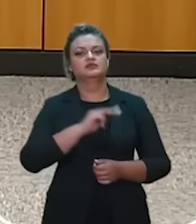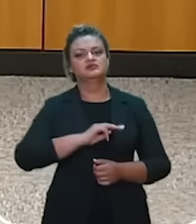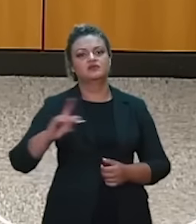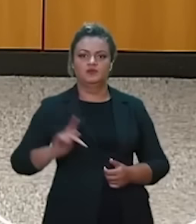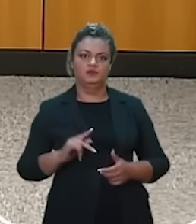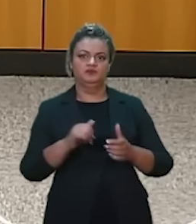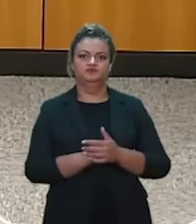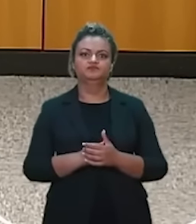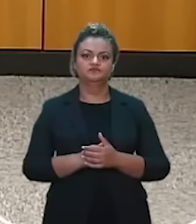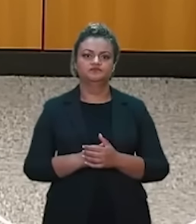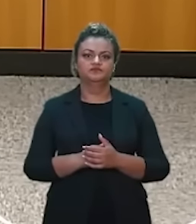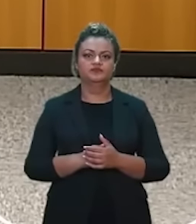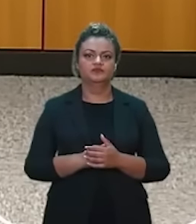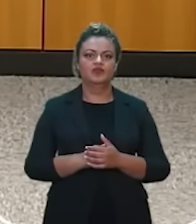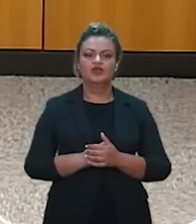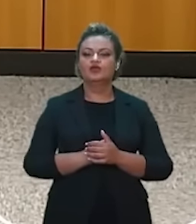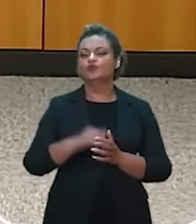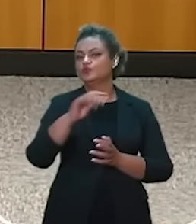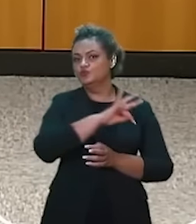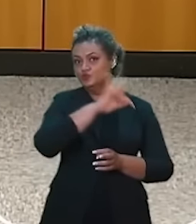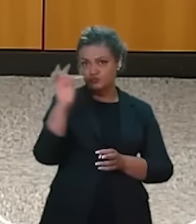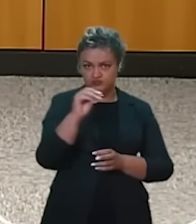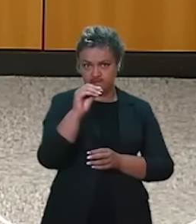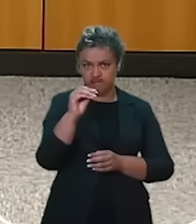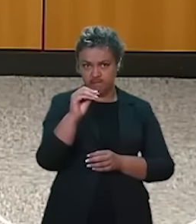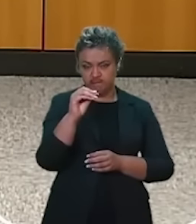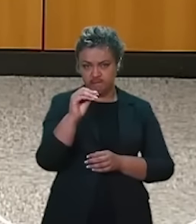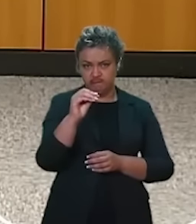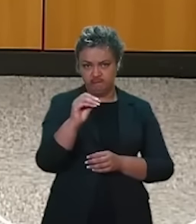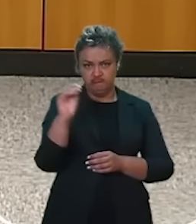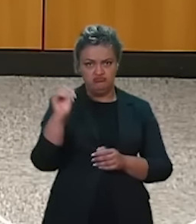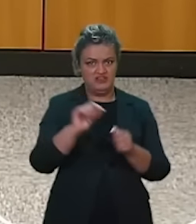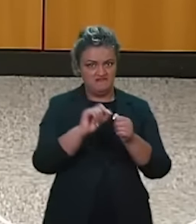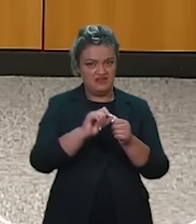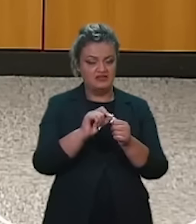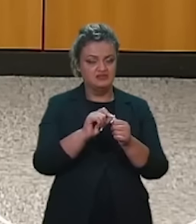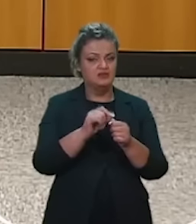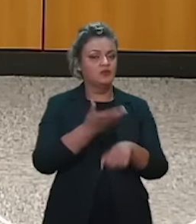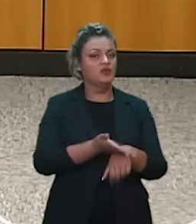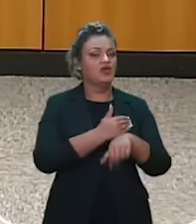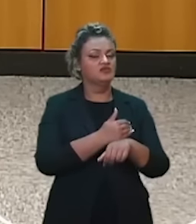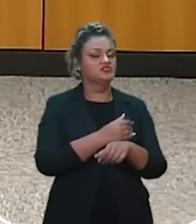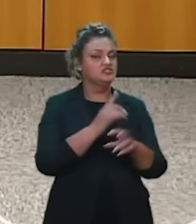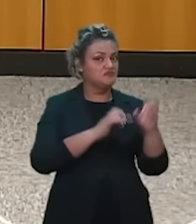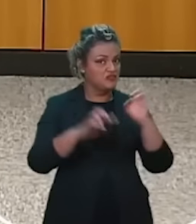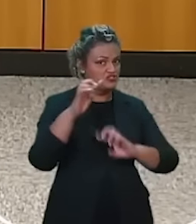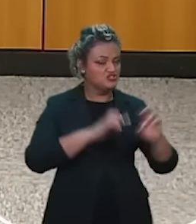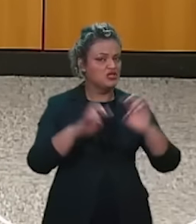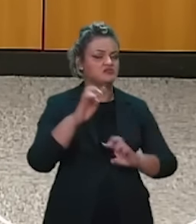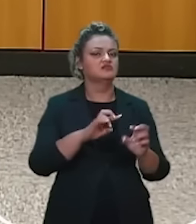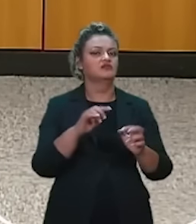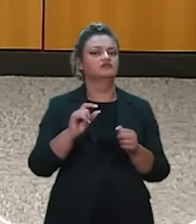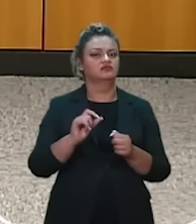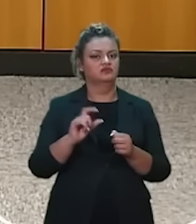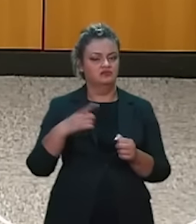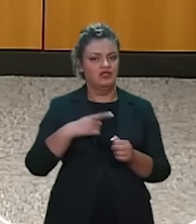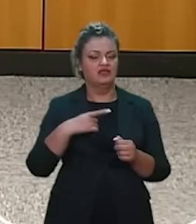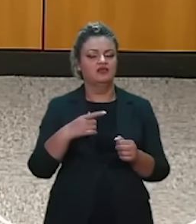Janeiro e todos os atos portanto são praticados a partir dessas ações que são simultâneas e ao mesmo tempo